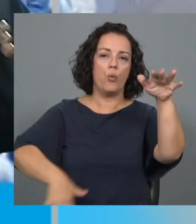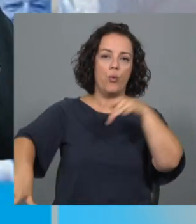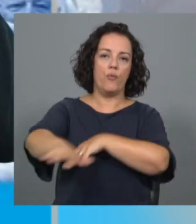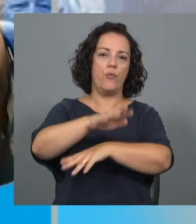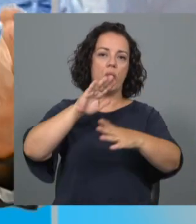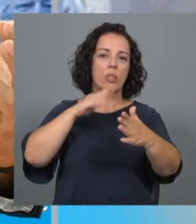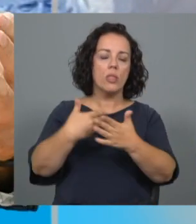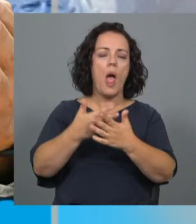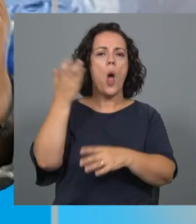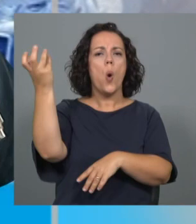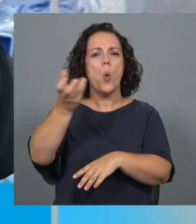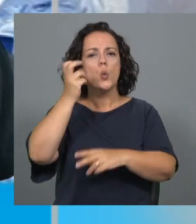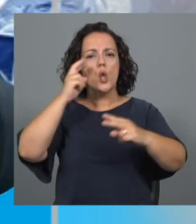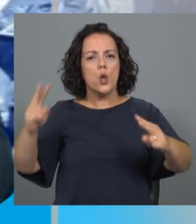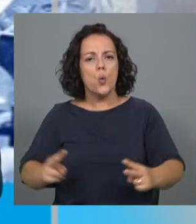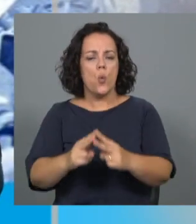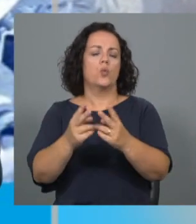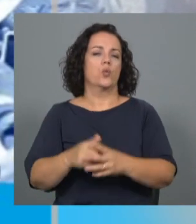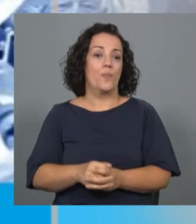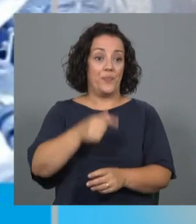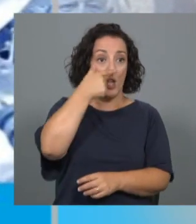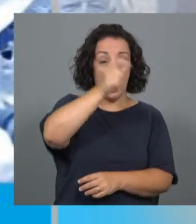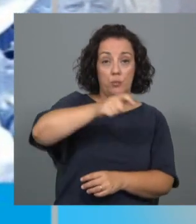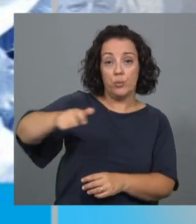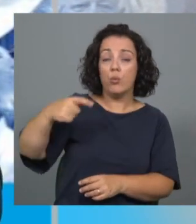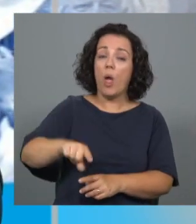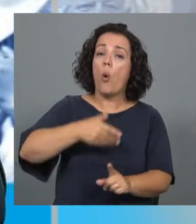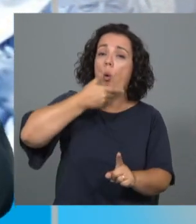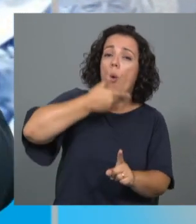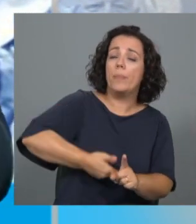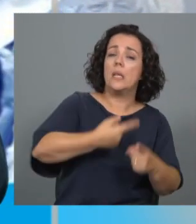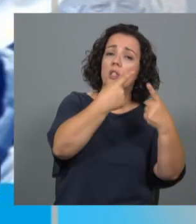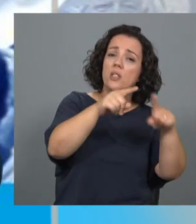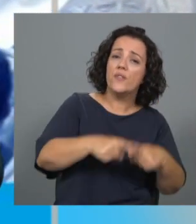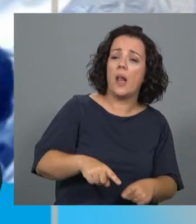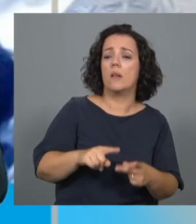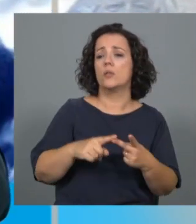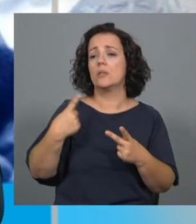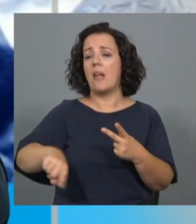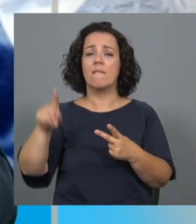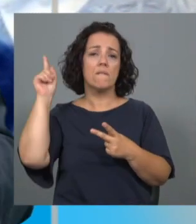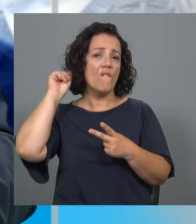As pessoas têm competências diferentes e os povos também. Têm valores e limites.